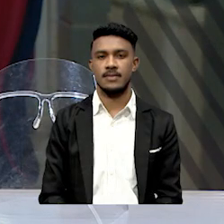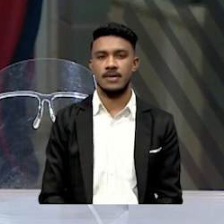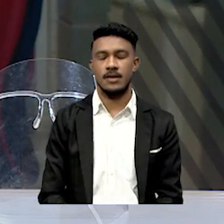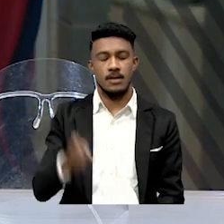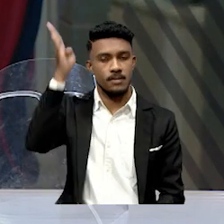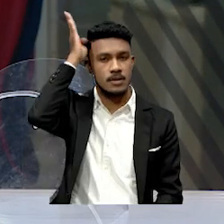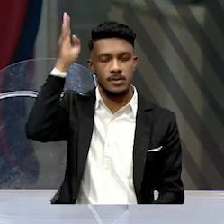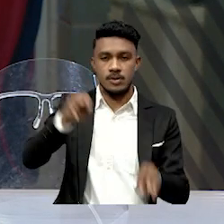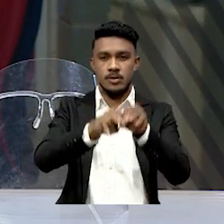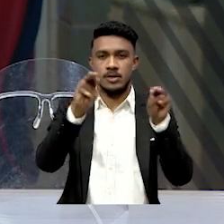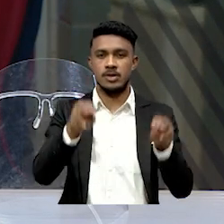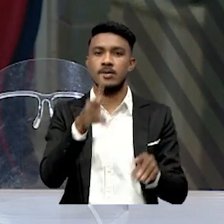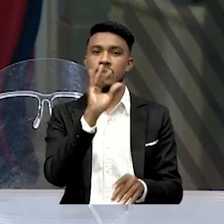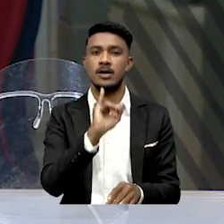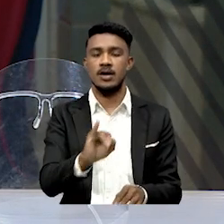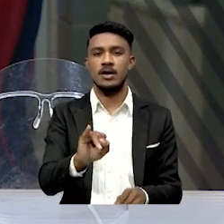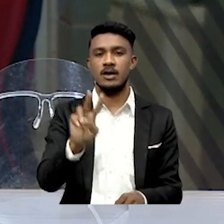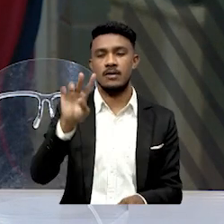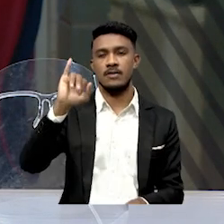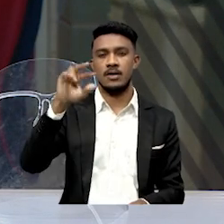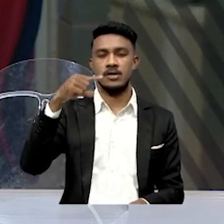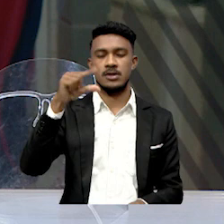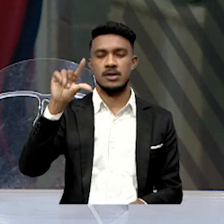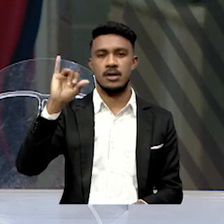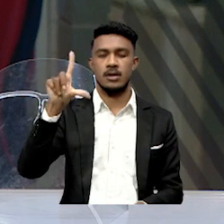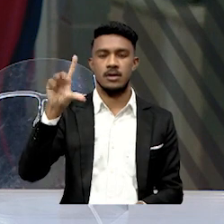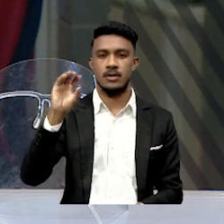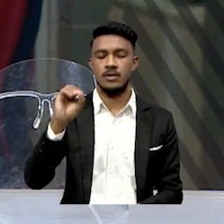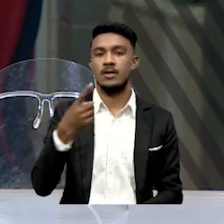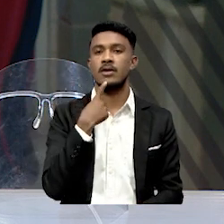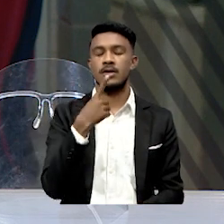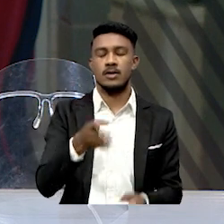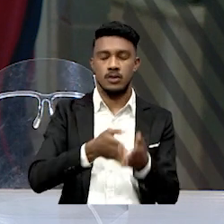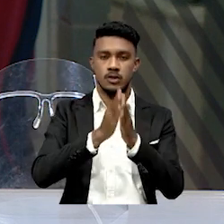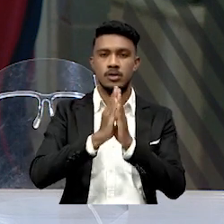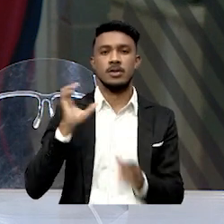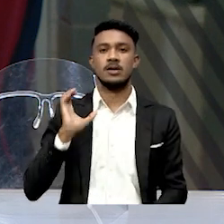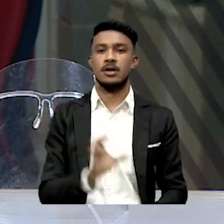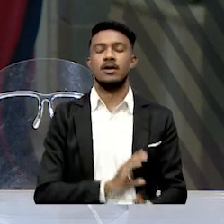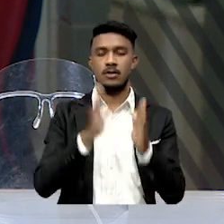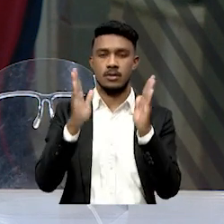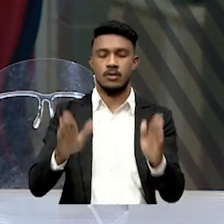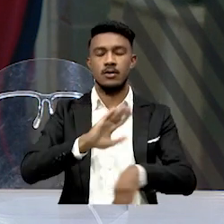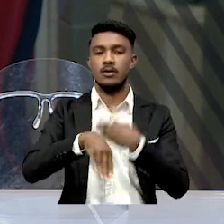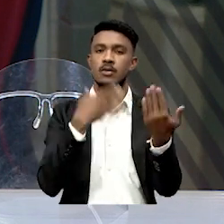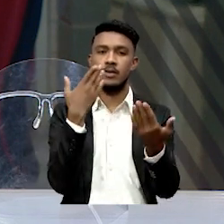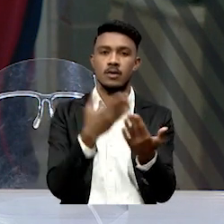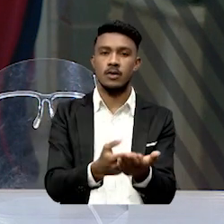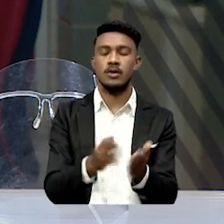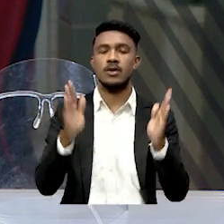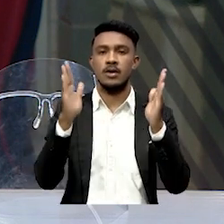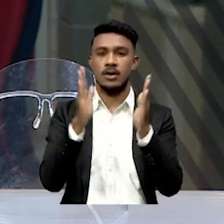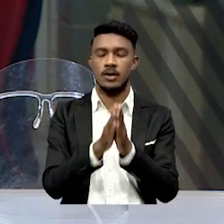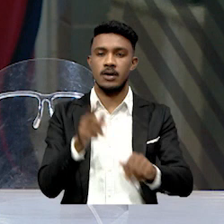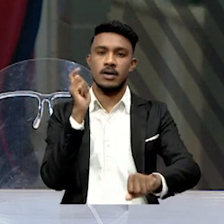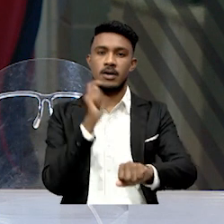Arcebispo Arquidiocese Metropolitana Dili, Dom Virgílio Carmo da Silva SDB, Husu Basarani Hotu, atu conserva sacralidade